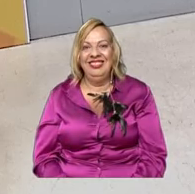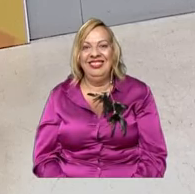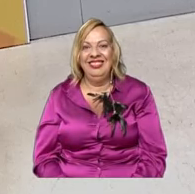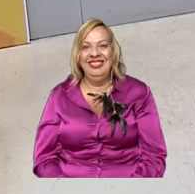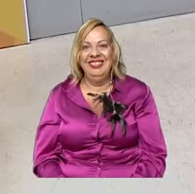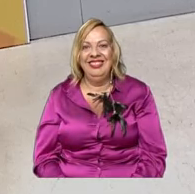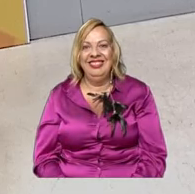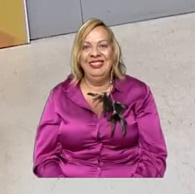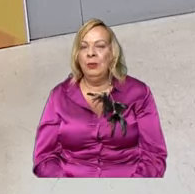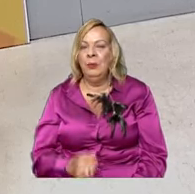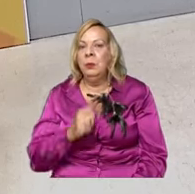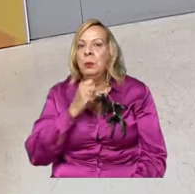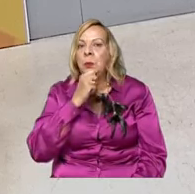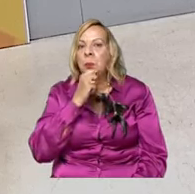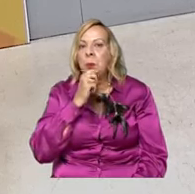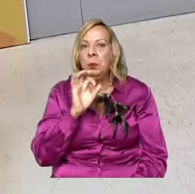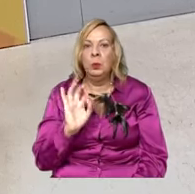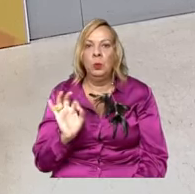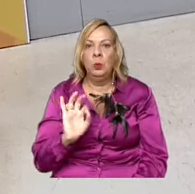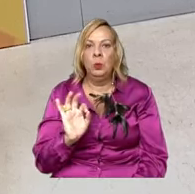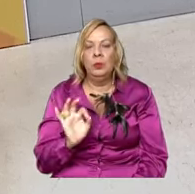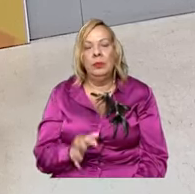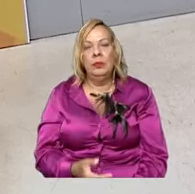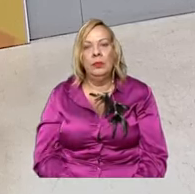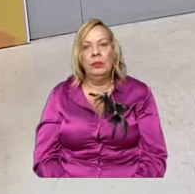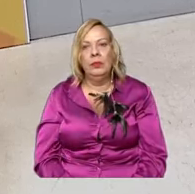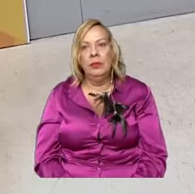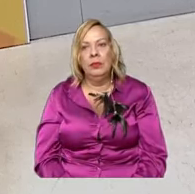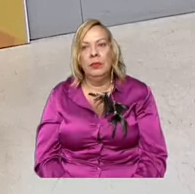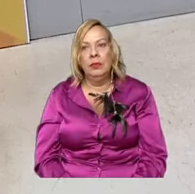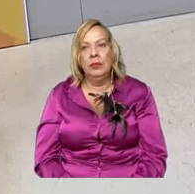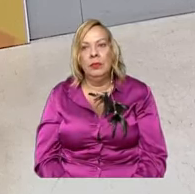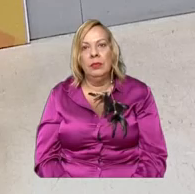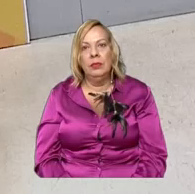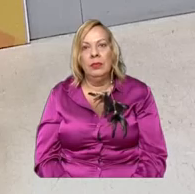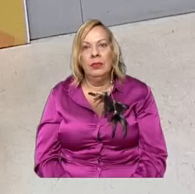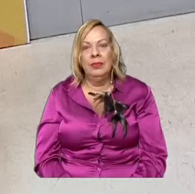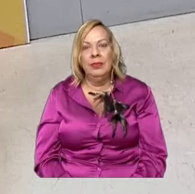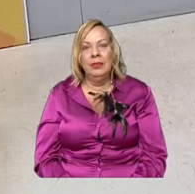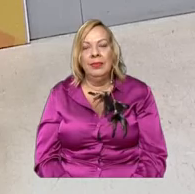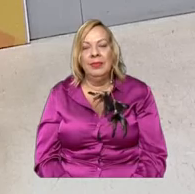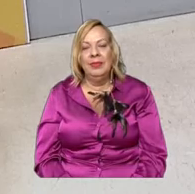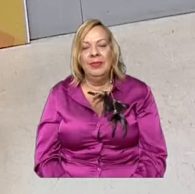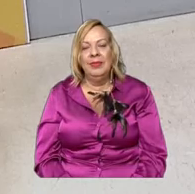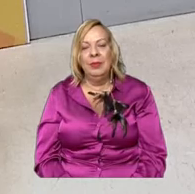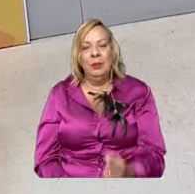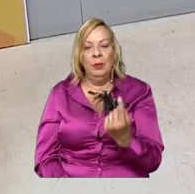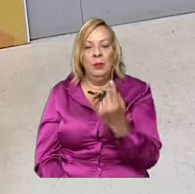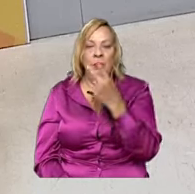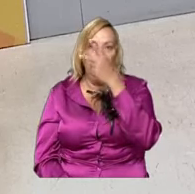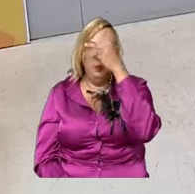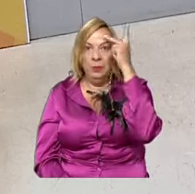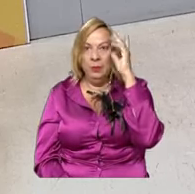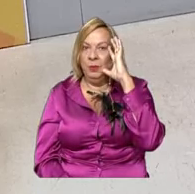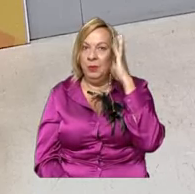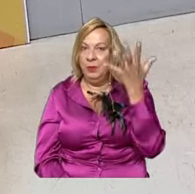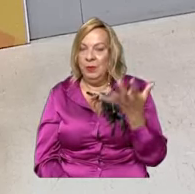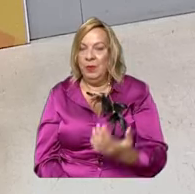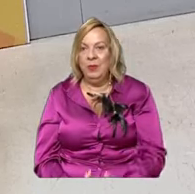Não decidiu, podemos seguir. Chama mais uma bolinha, Valesca, permanece um. título esperando a